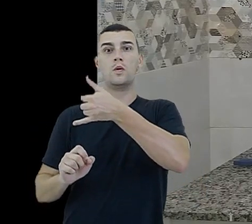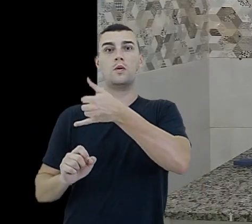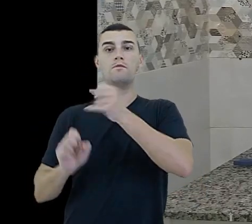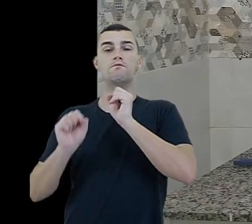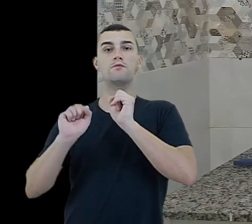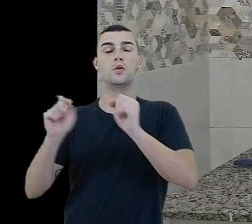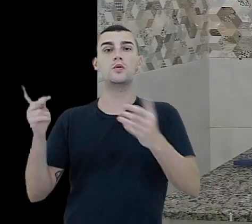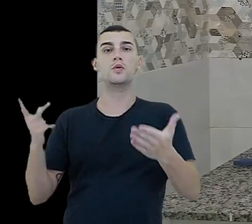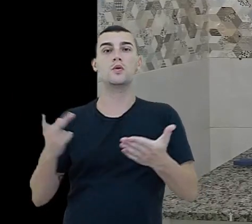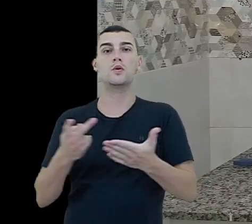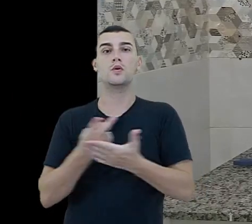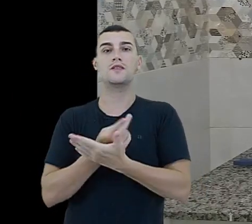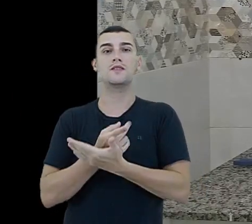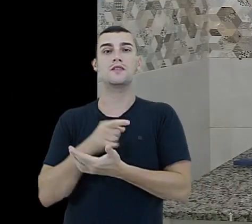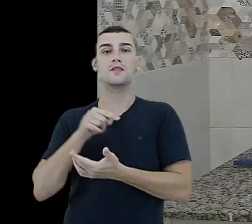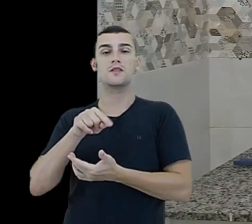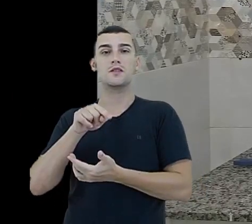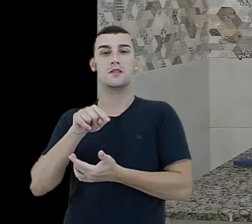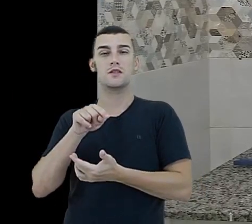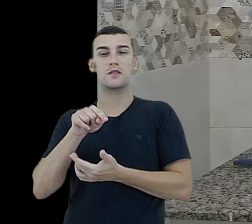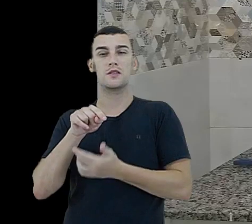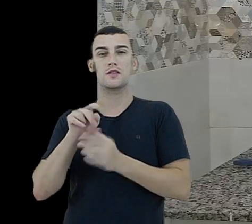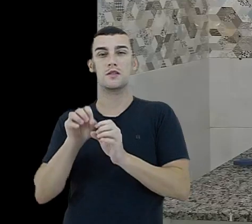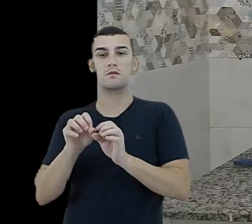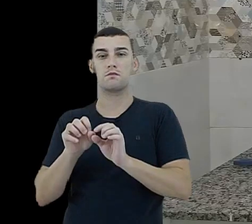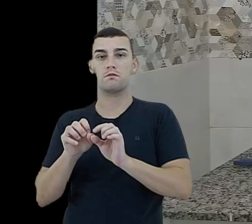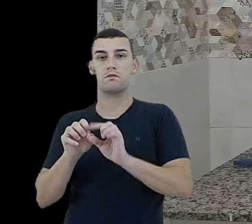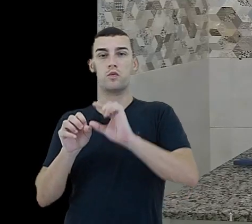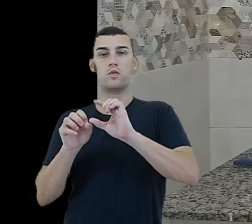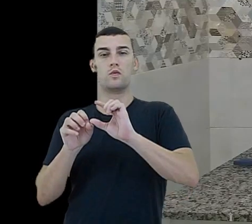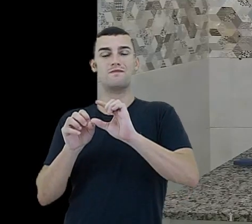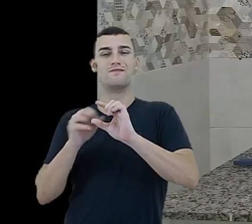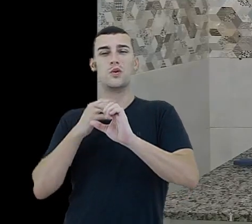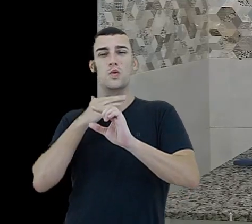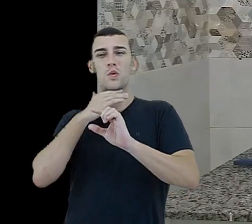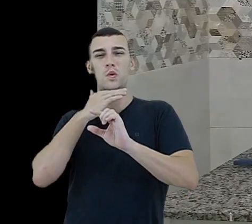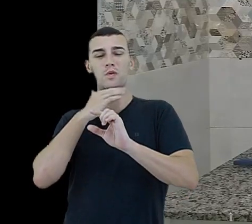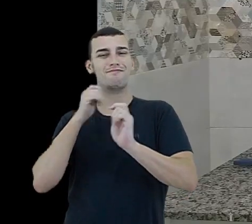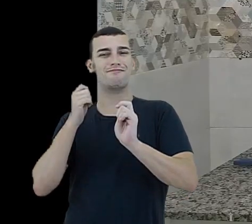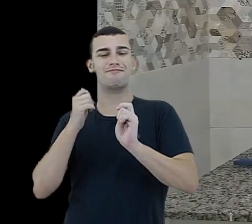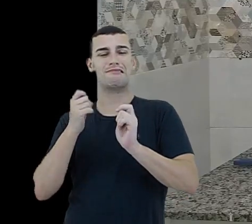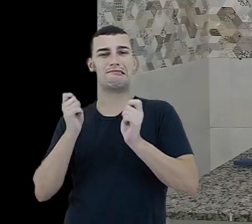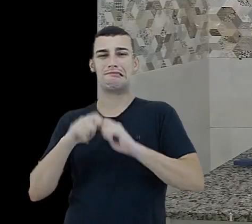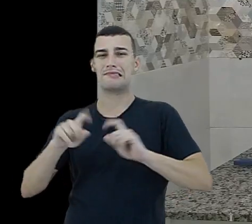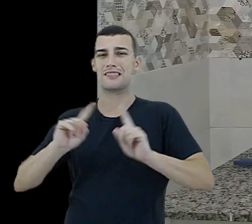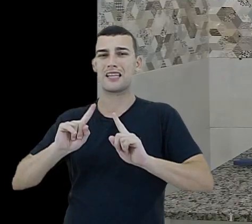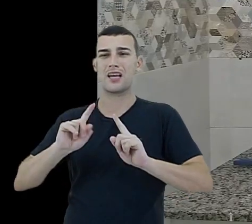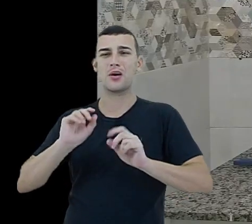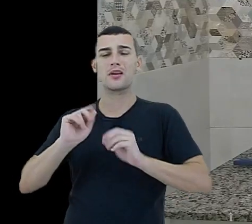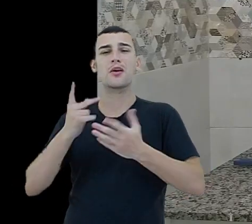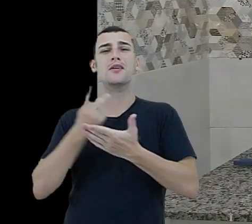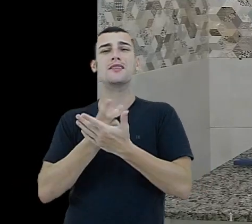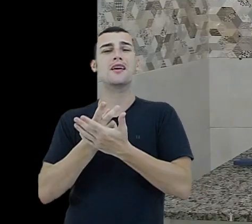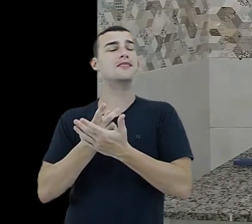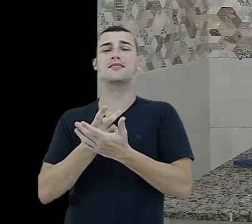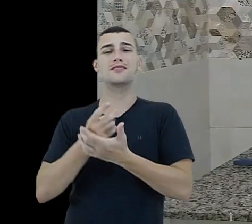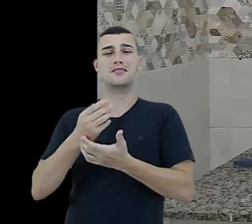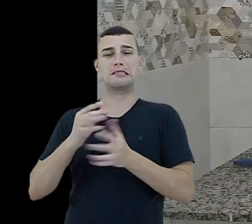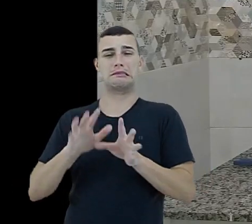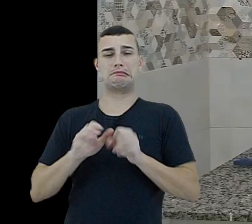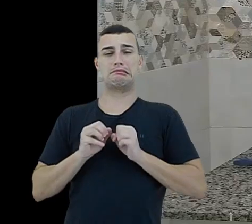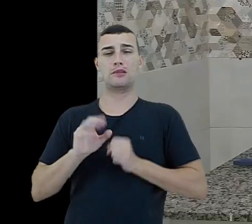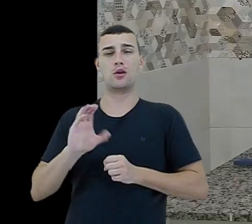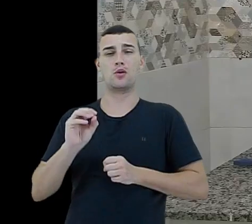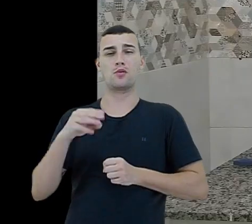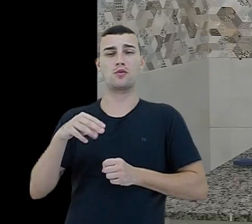de tal forma que ele acaba encostando na própria micropipeta. E aí eu tenho a contaminação dessa